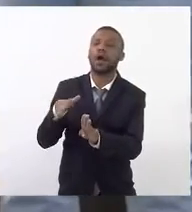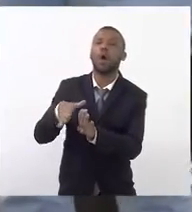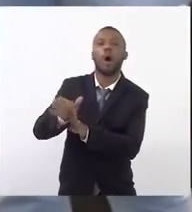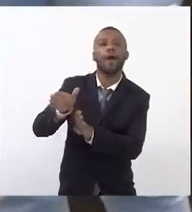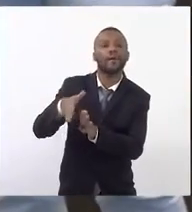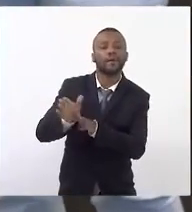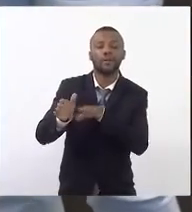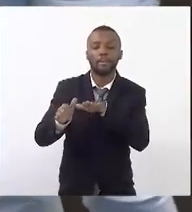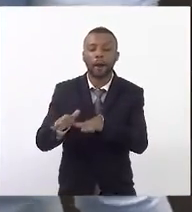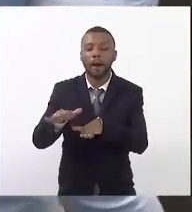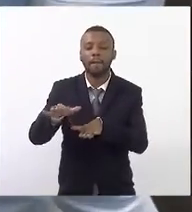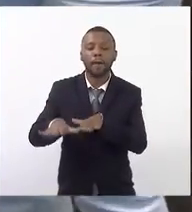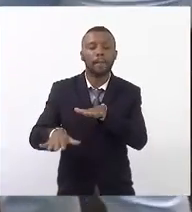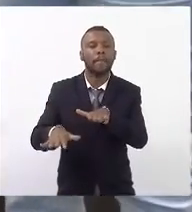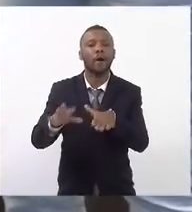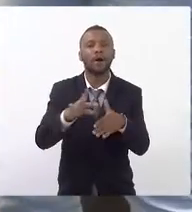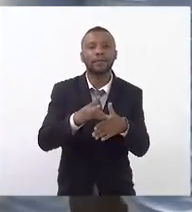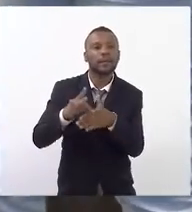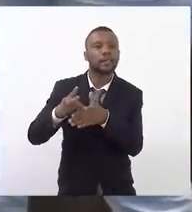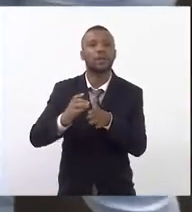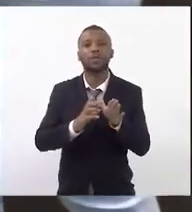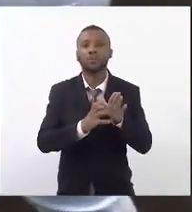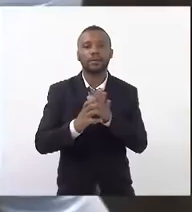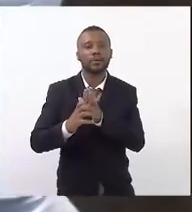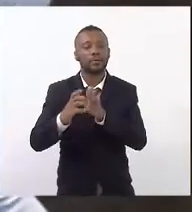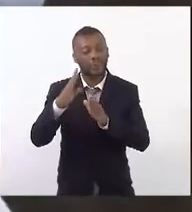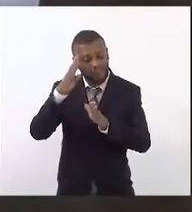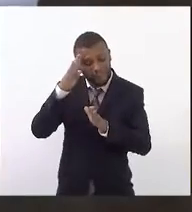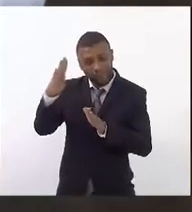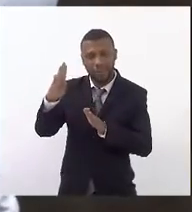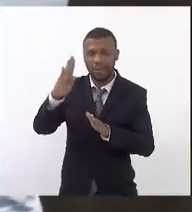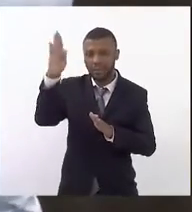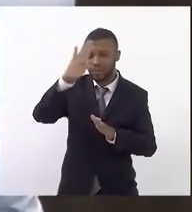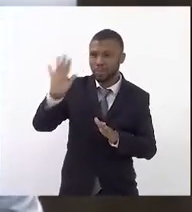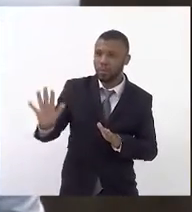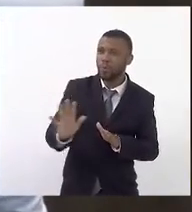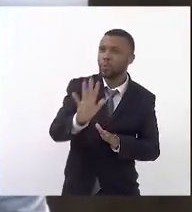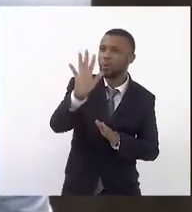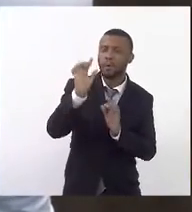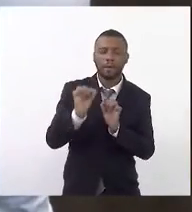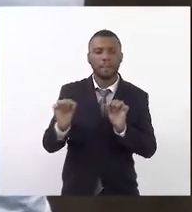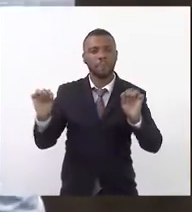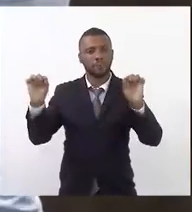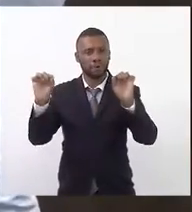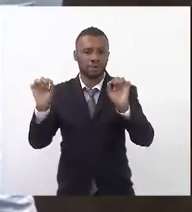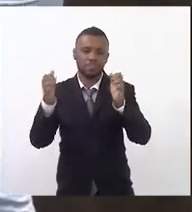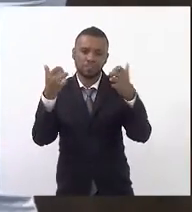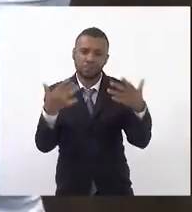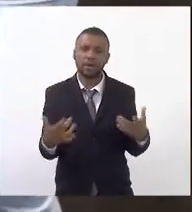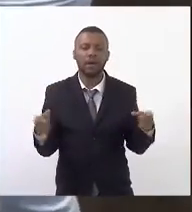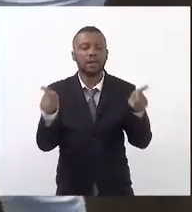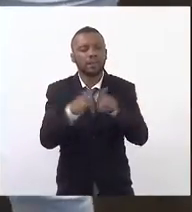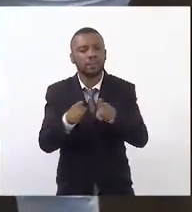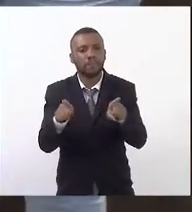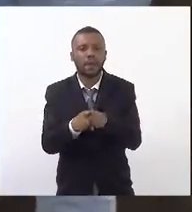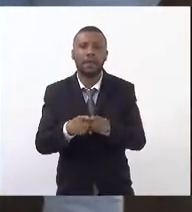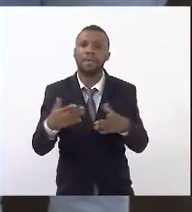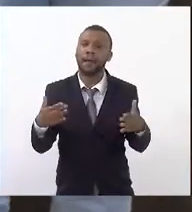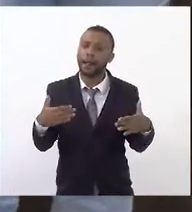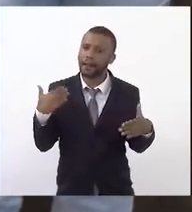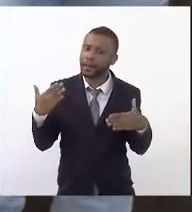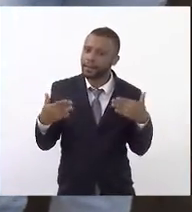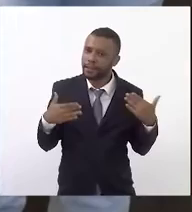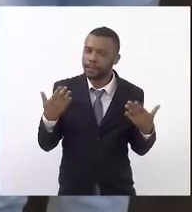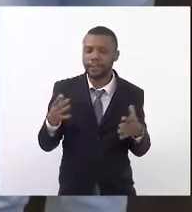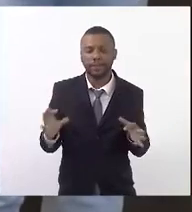à frente da liderança do União Brasil, o maior partido do Brasil. Dizer também da minha alegria em estar fazendo parte com meus novos